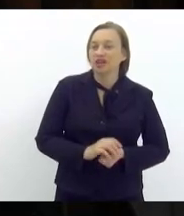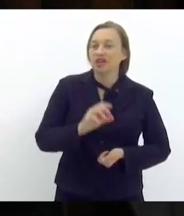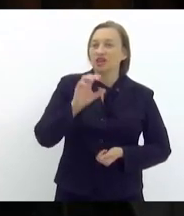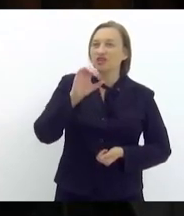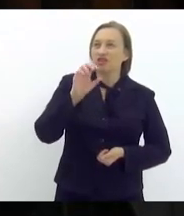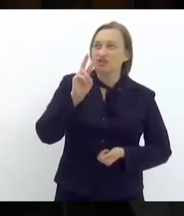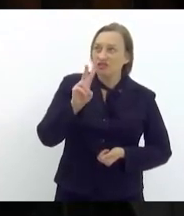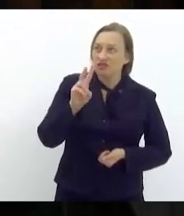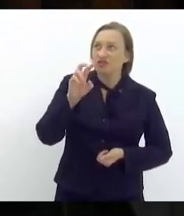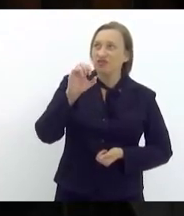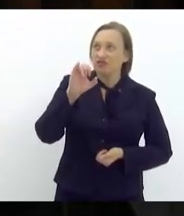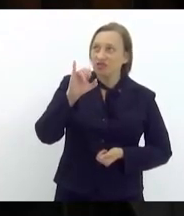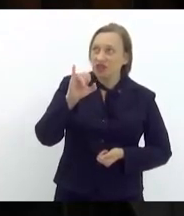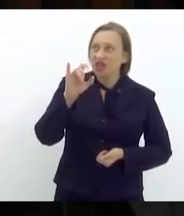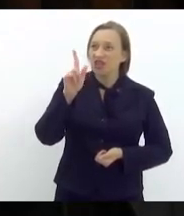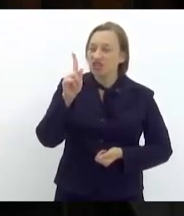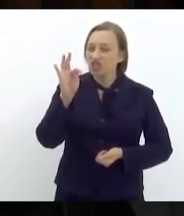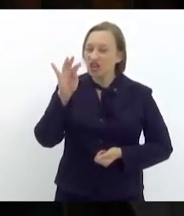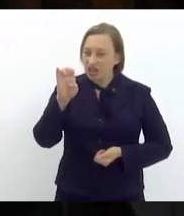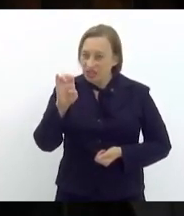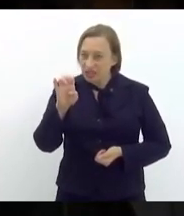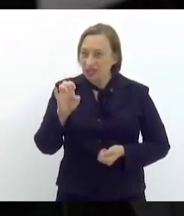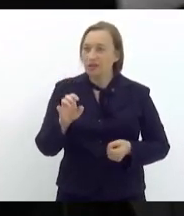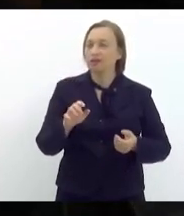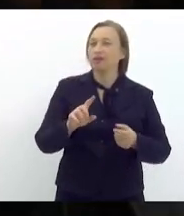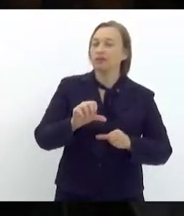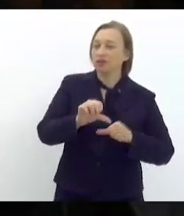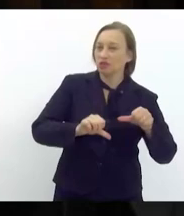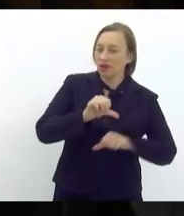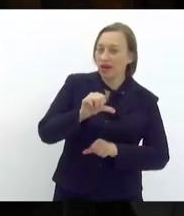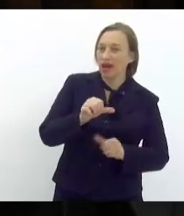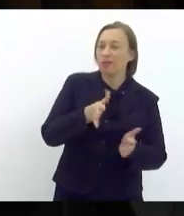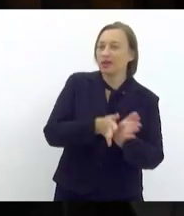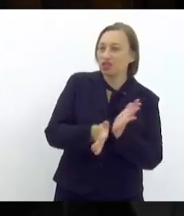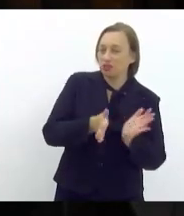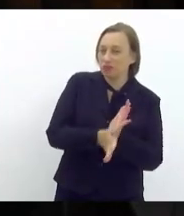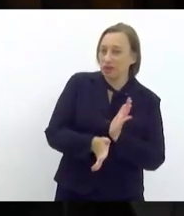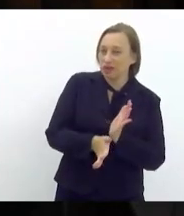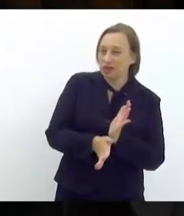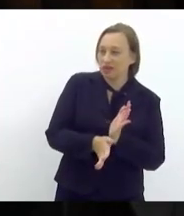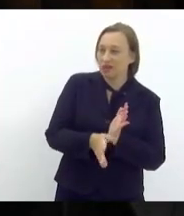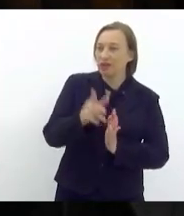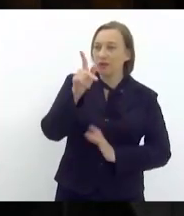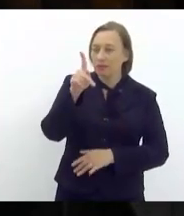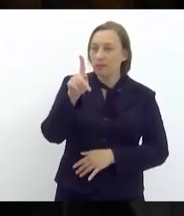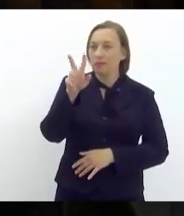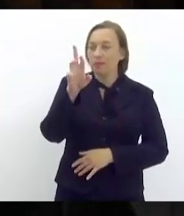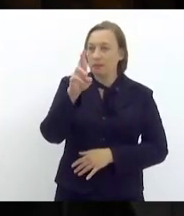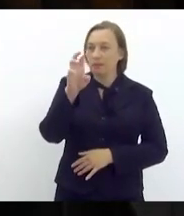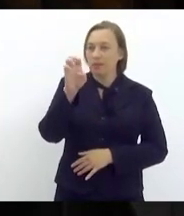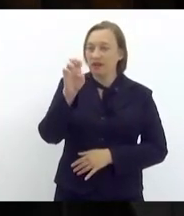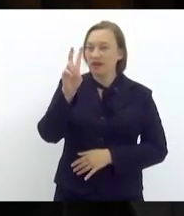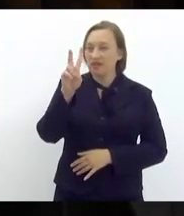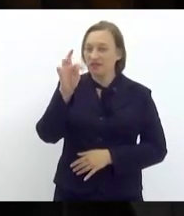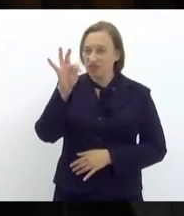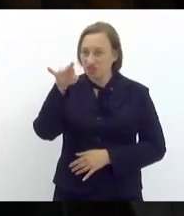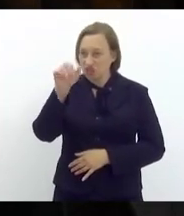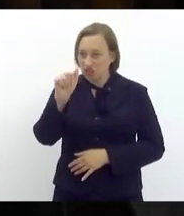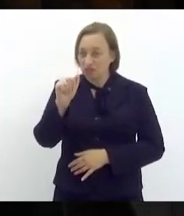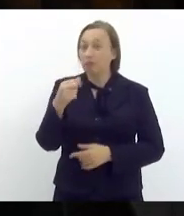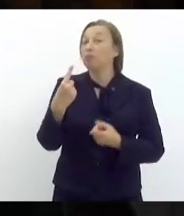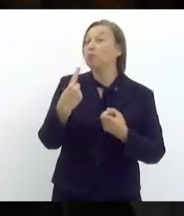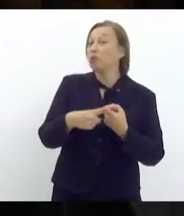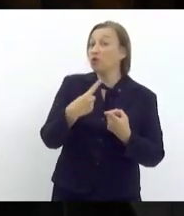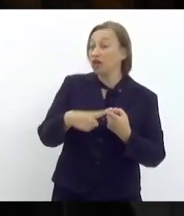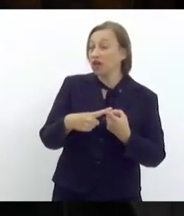previstas e por que e aí a dúvida que eu pergunto a LOA